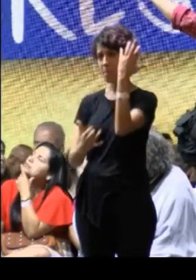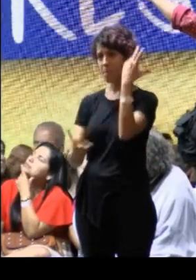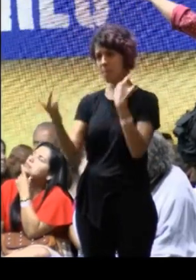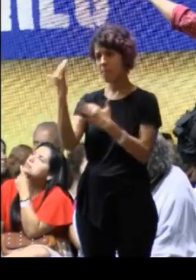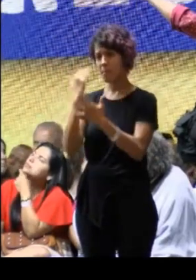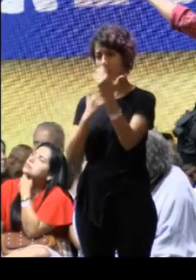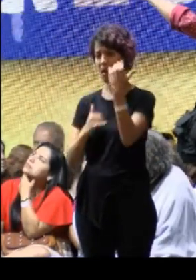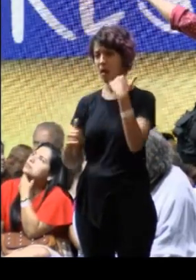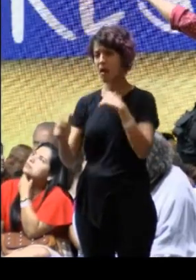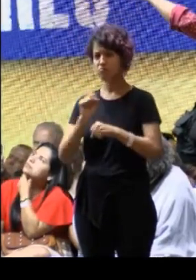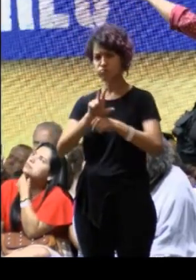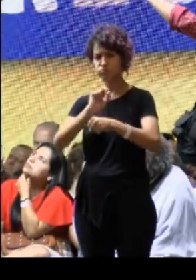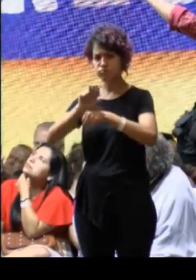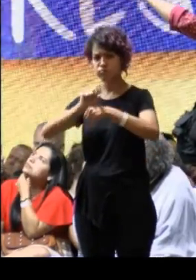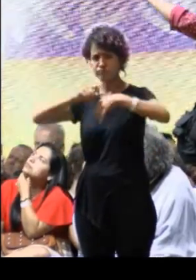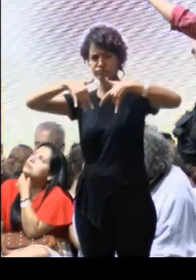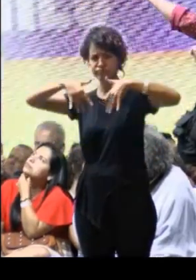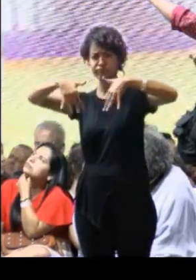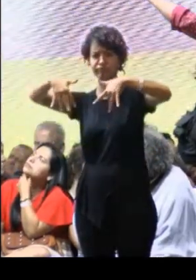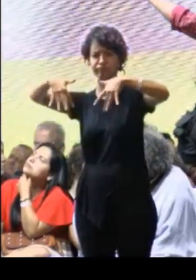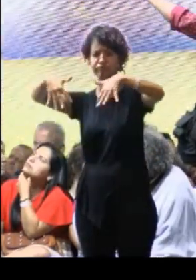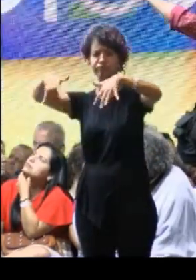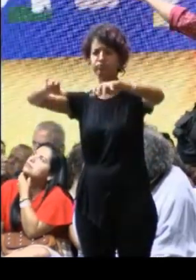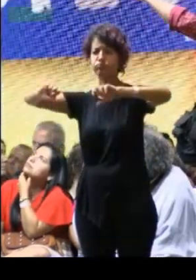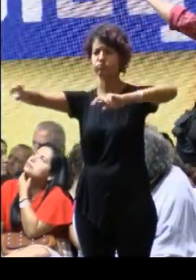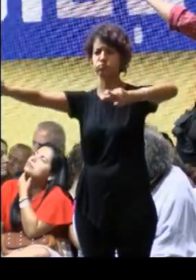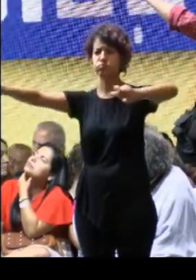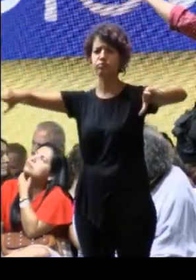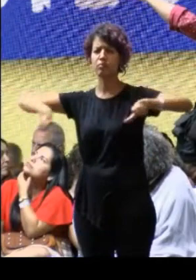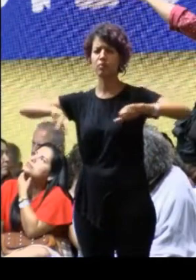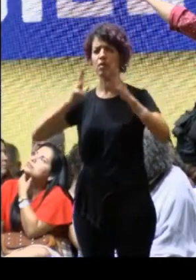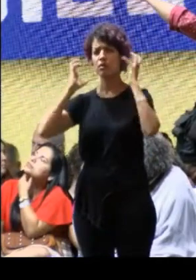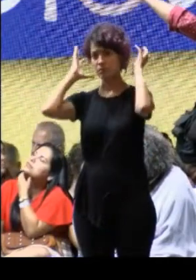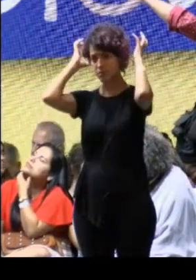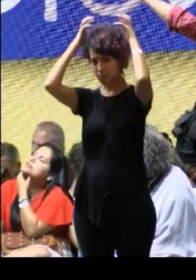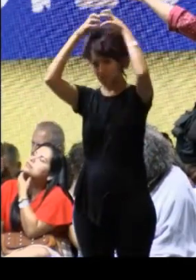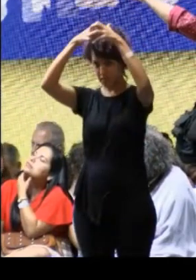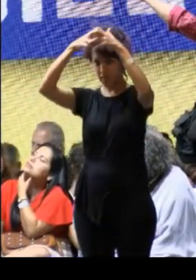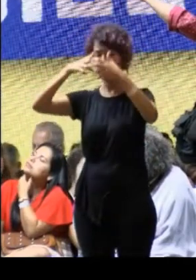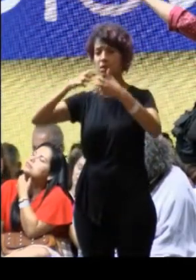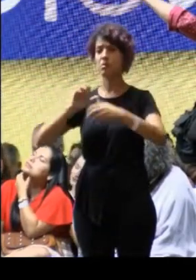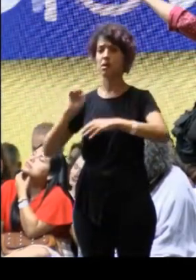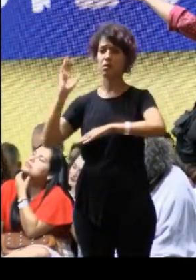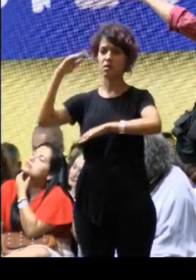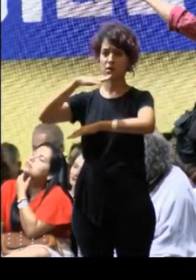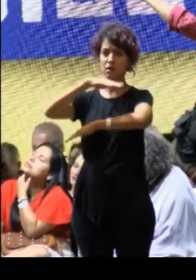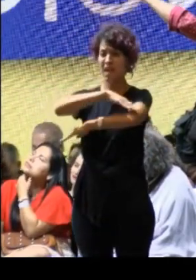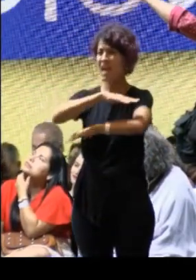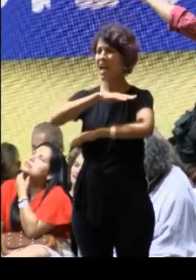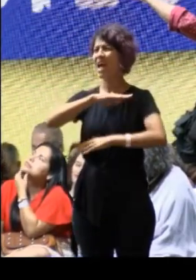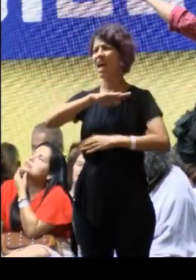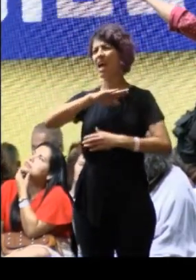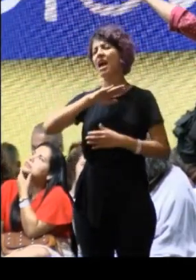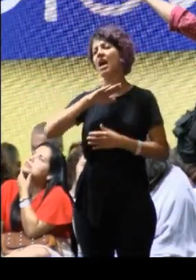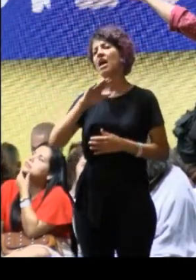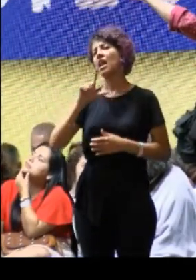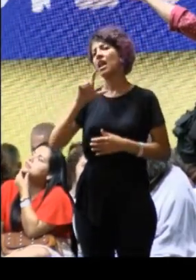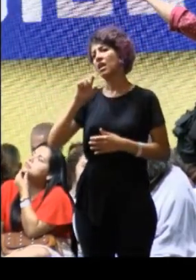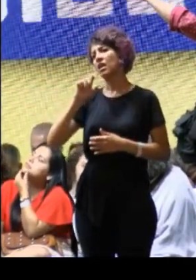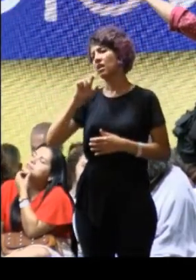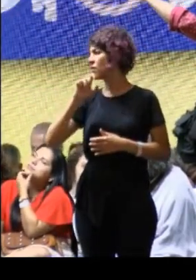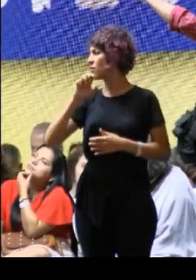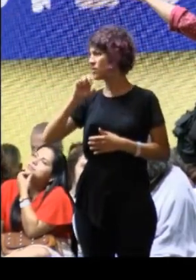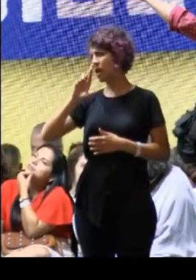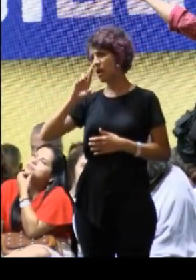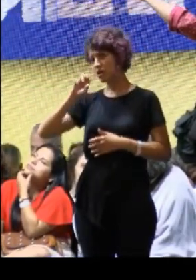com agrotóxicos, deixar impunes crimes como o de Mariana e Brumadinho, de Marielle, ignorar desastres como